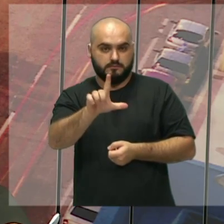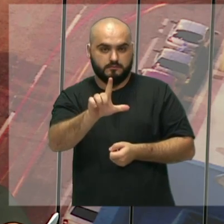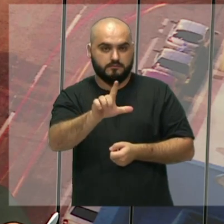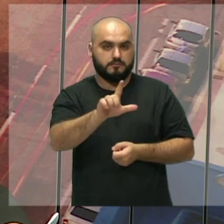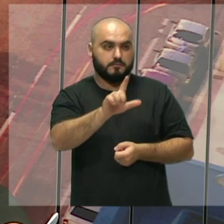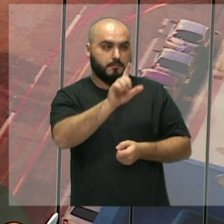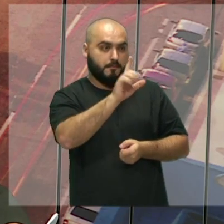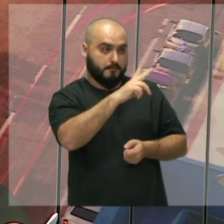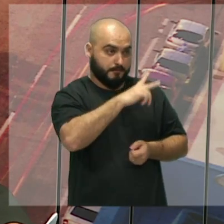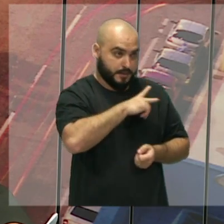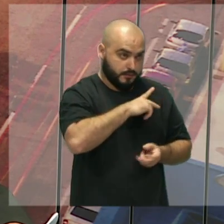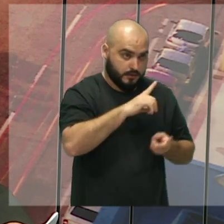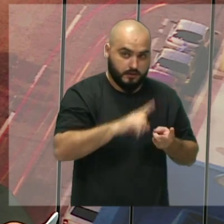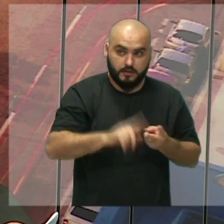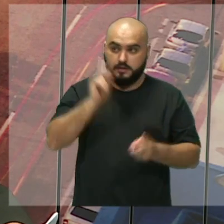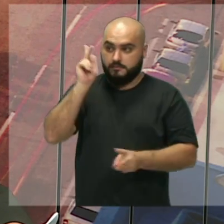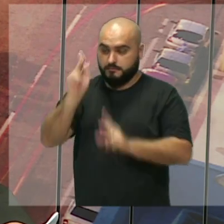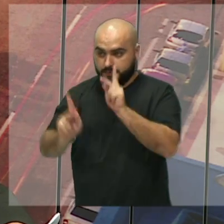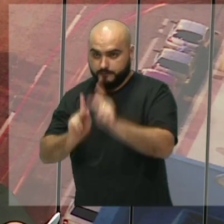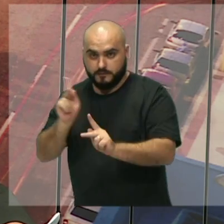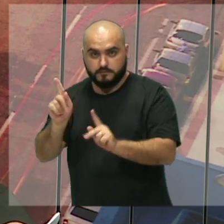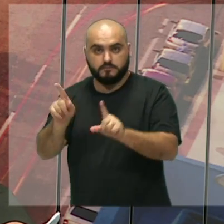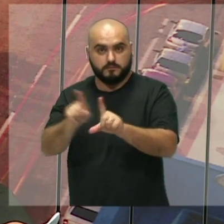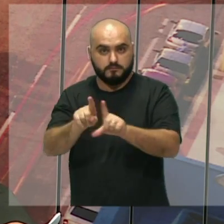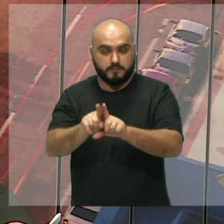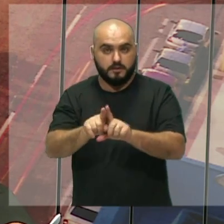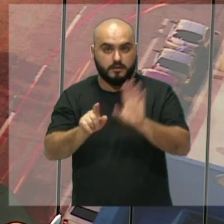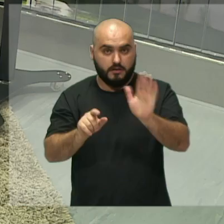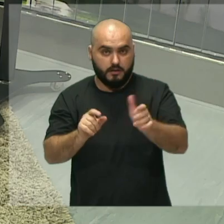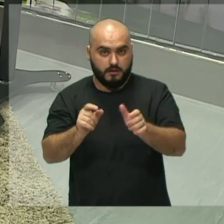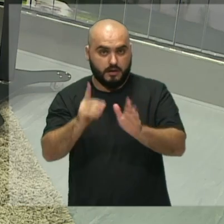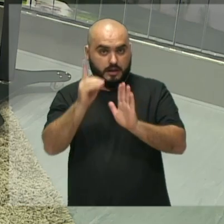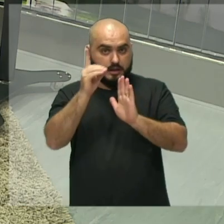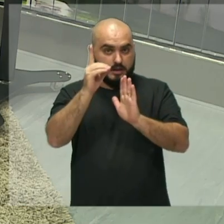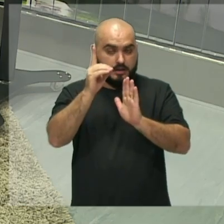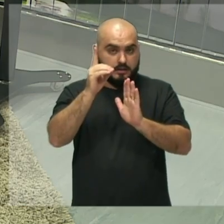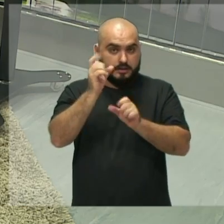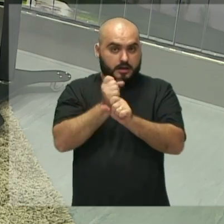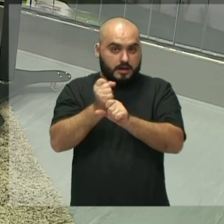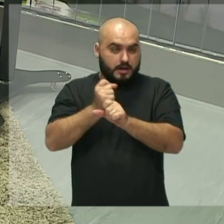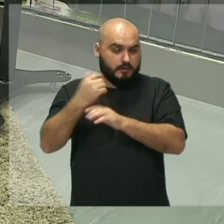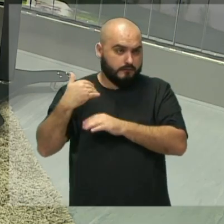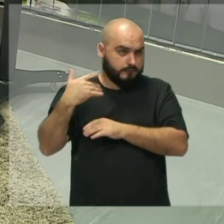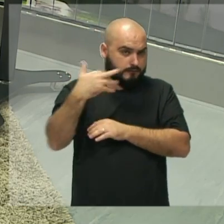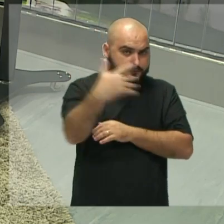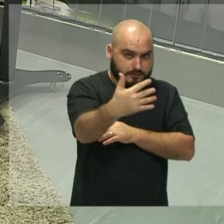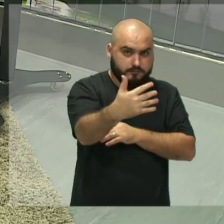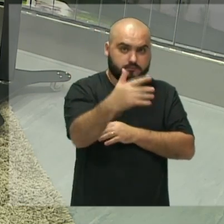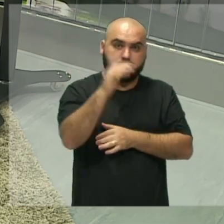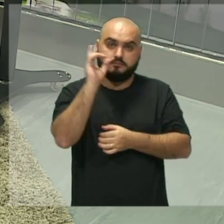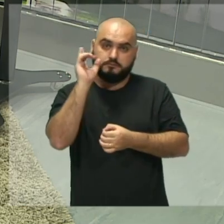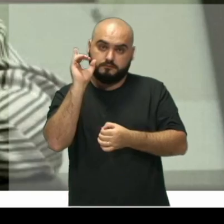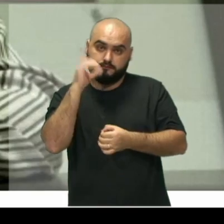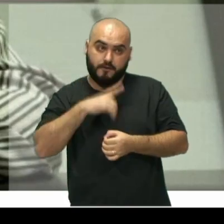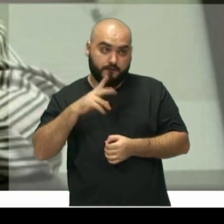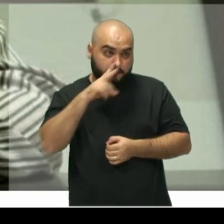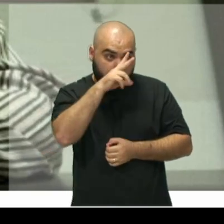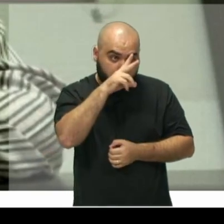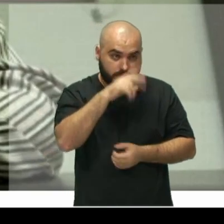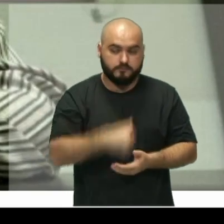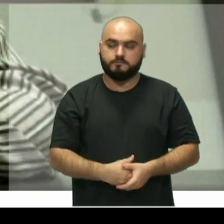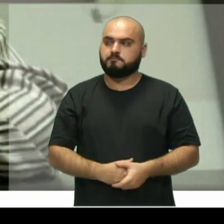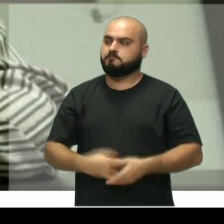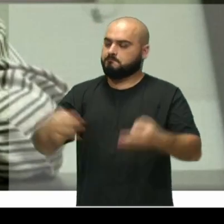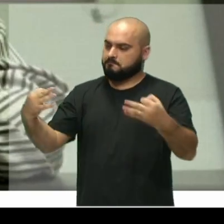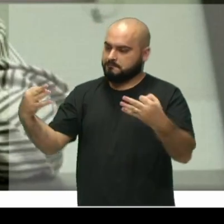áreas privadas, ele é uma tendência para as próximas décadas irreversível, não é, vereador? Perfeito,